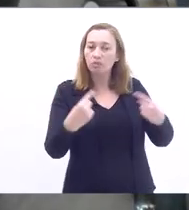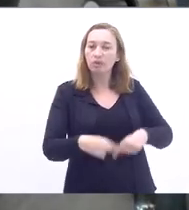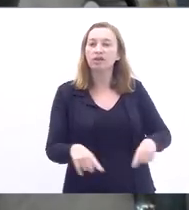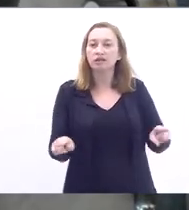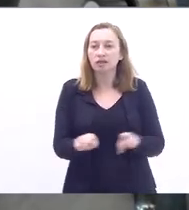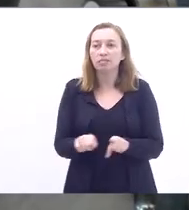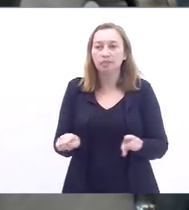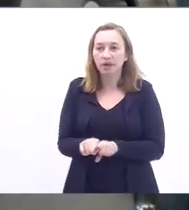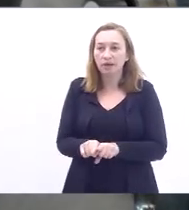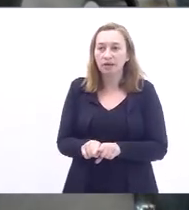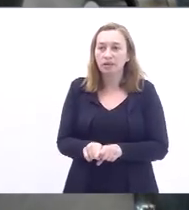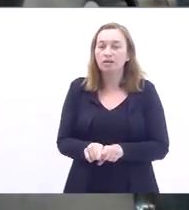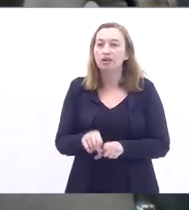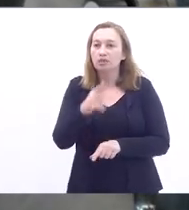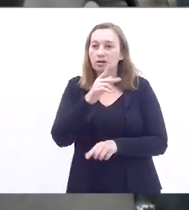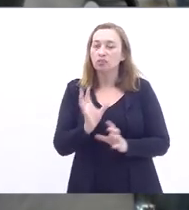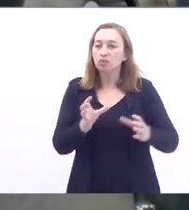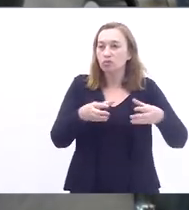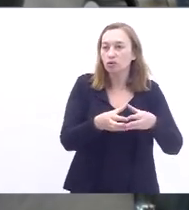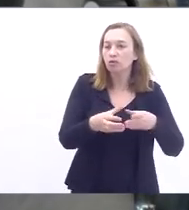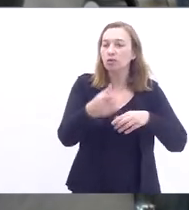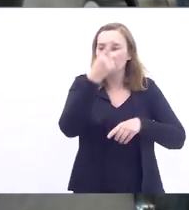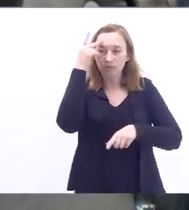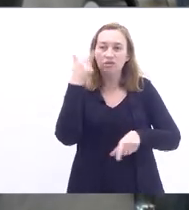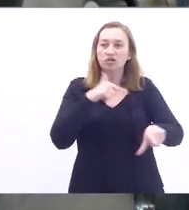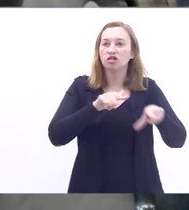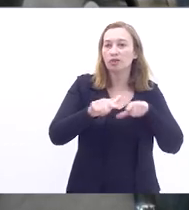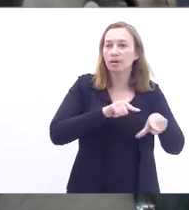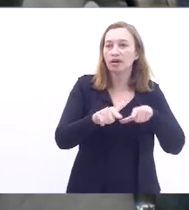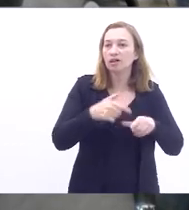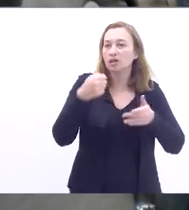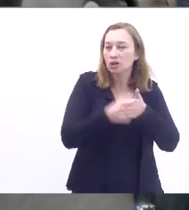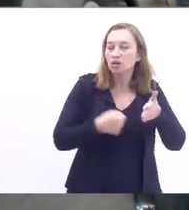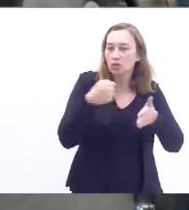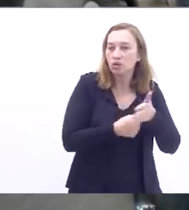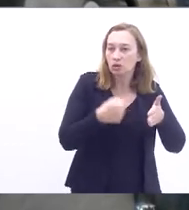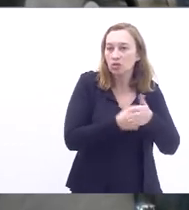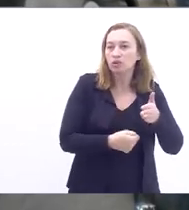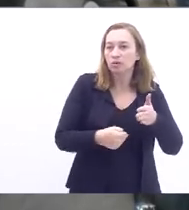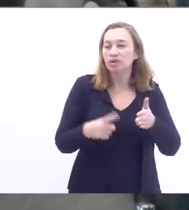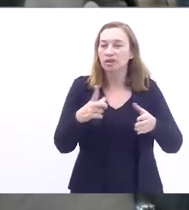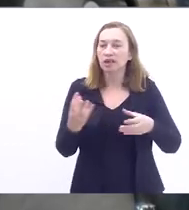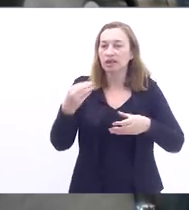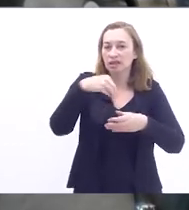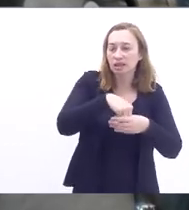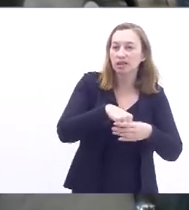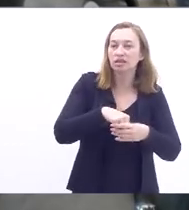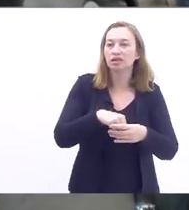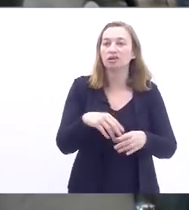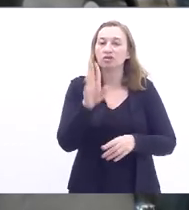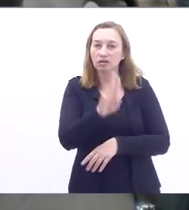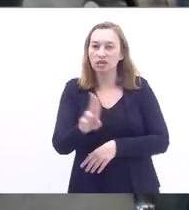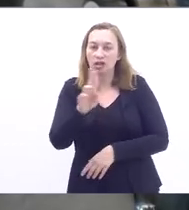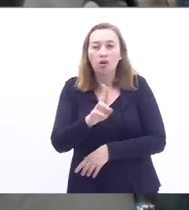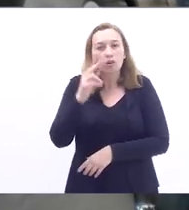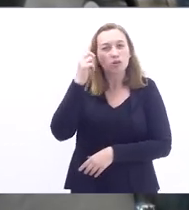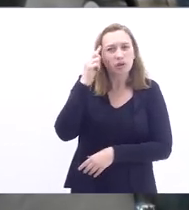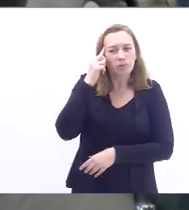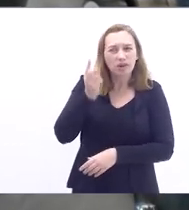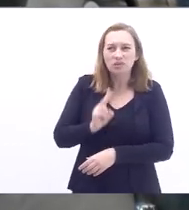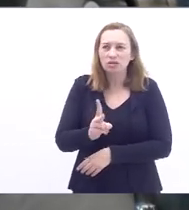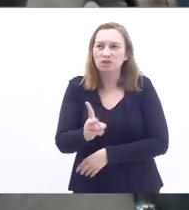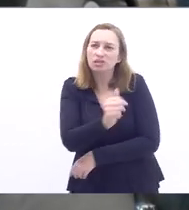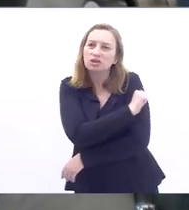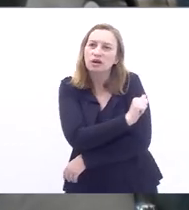estão bem são as trabalhadora elas também são pessoas que lutam muito para botar dentro da Universidade então quando a gente pensa a